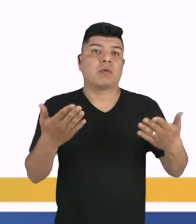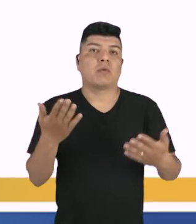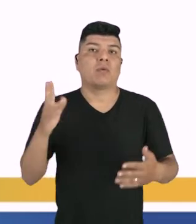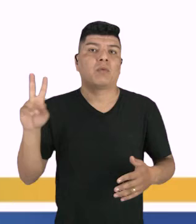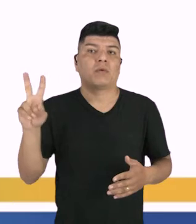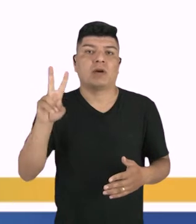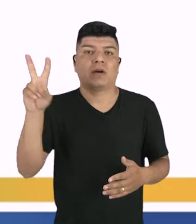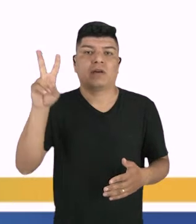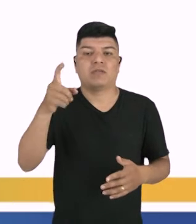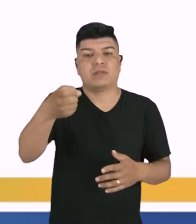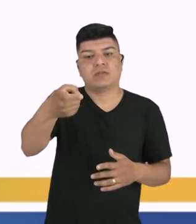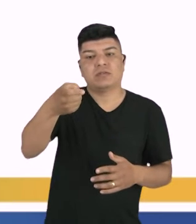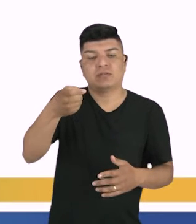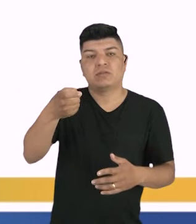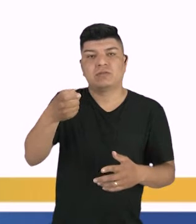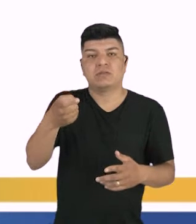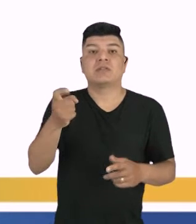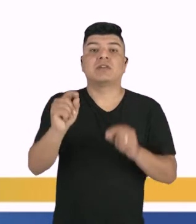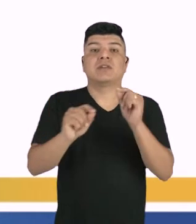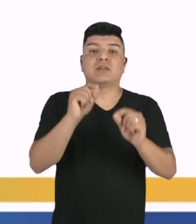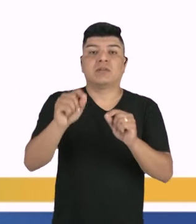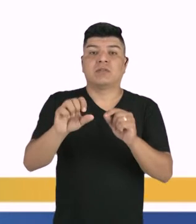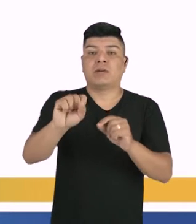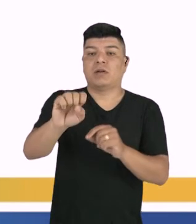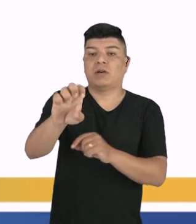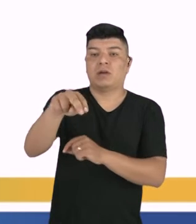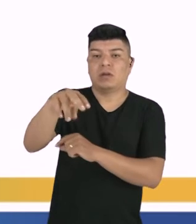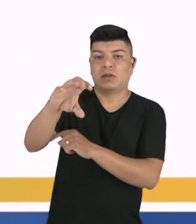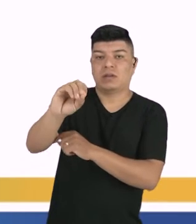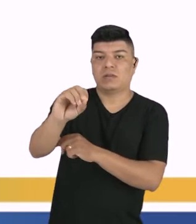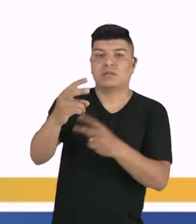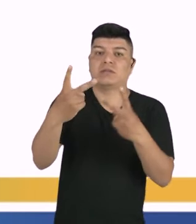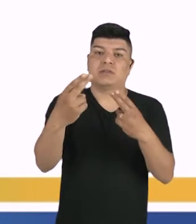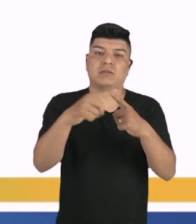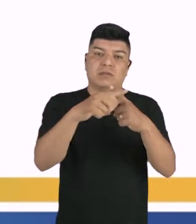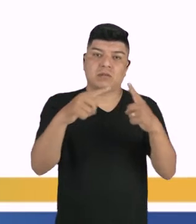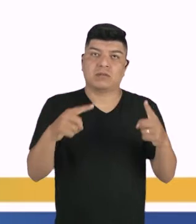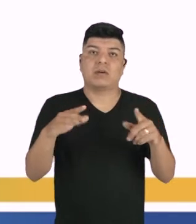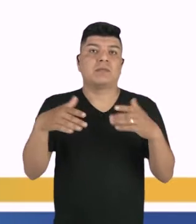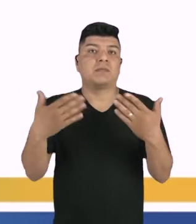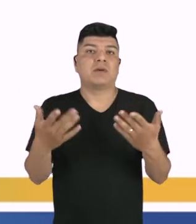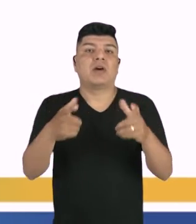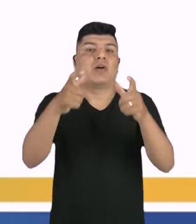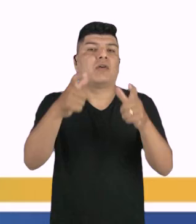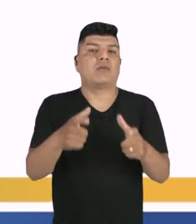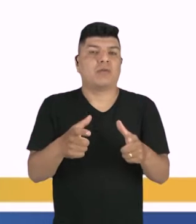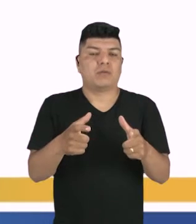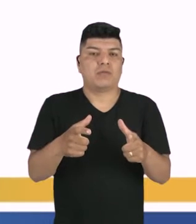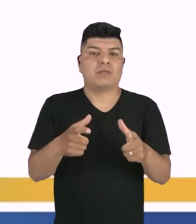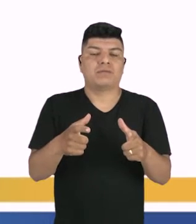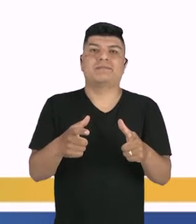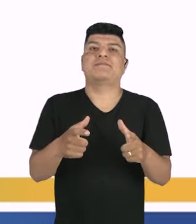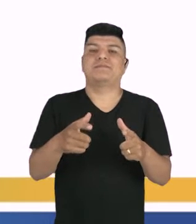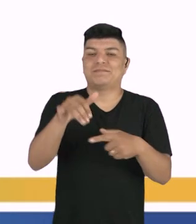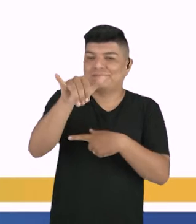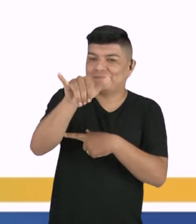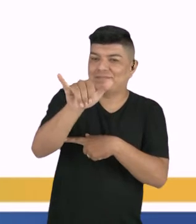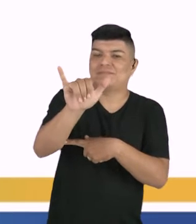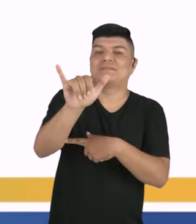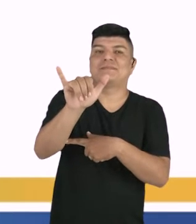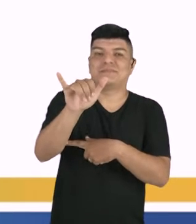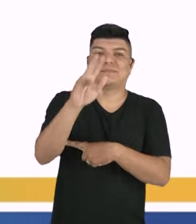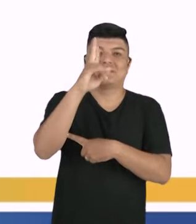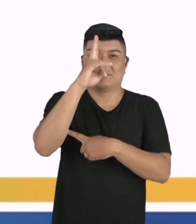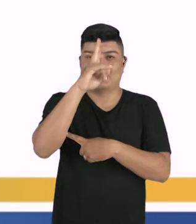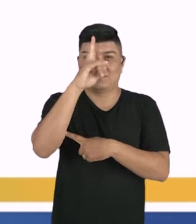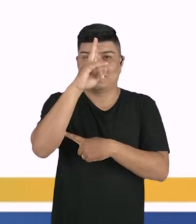de x que tem seno igual a meio. Não é isso que se pergunta? Então, onde é que está o meio? No y. Lembra